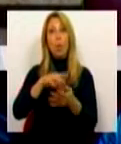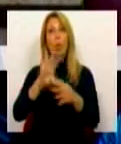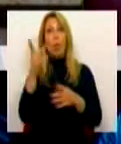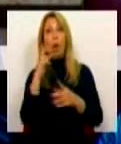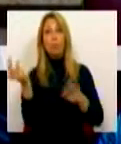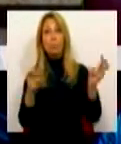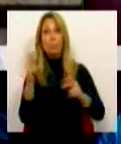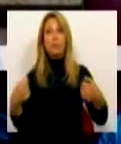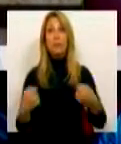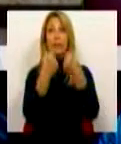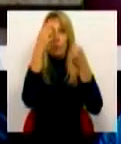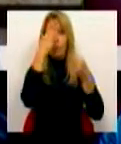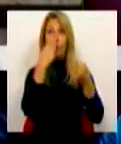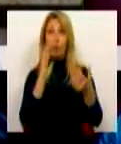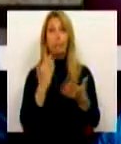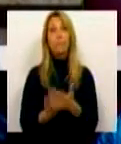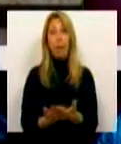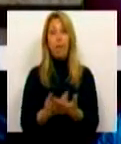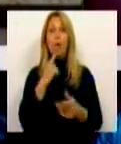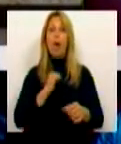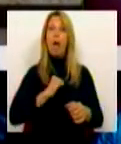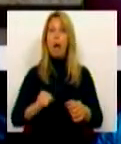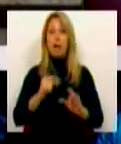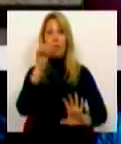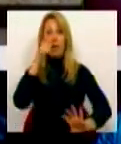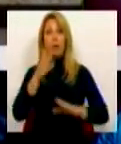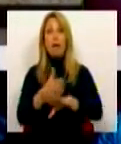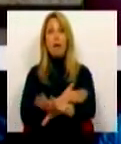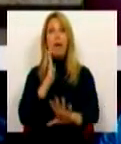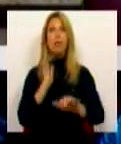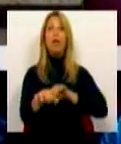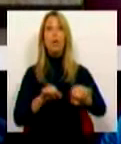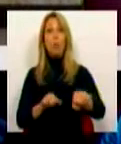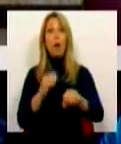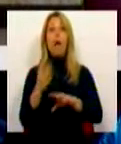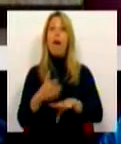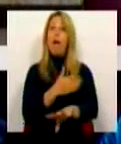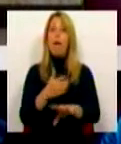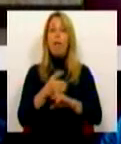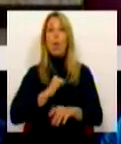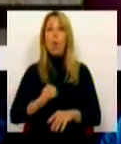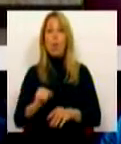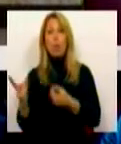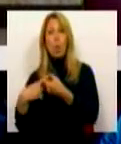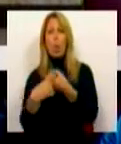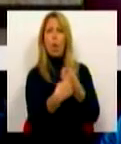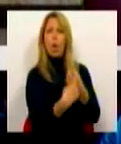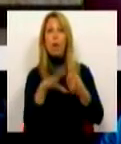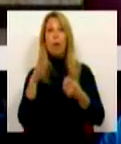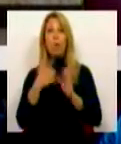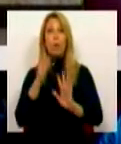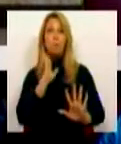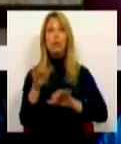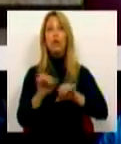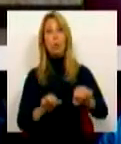Foi antifascista durante a ditadura e anticolonialista, quando a ditadura se dizia